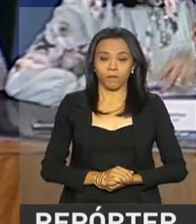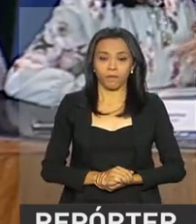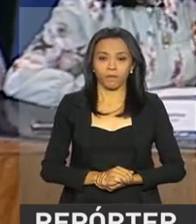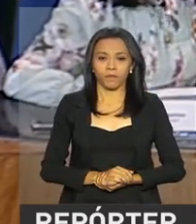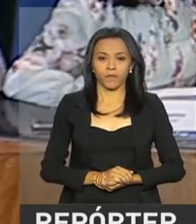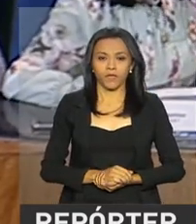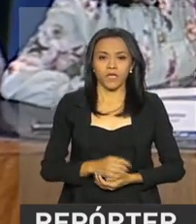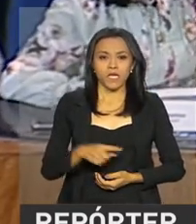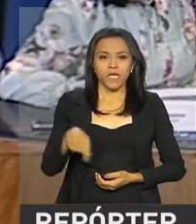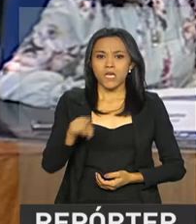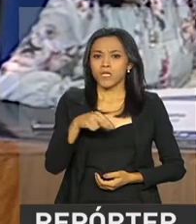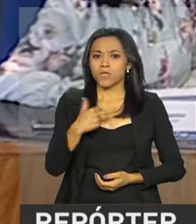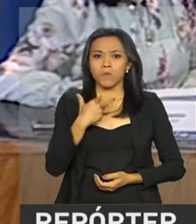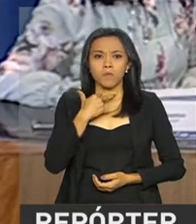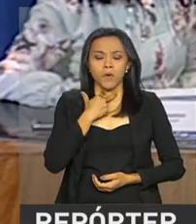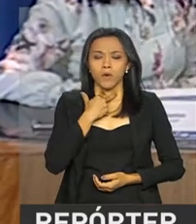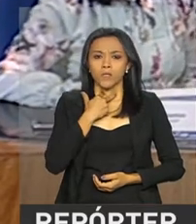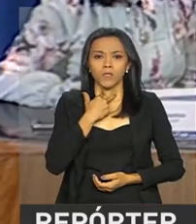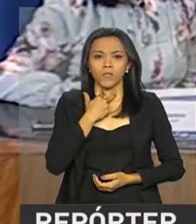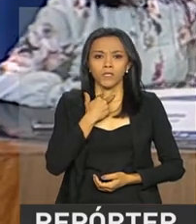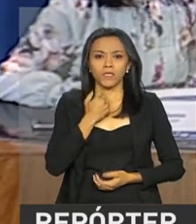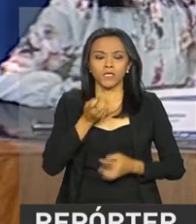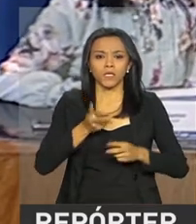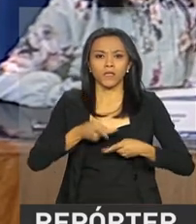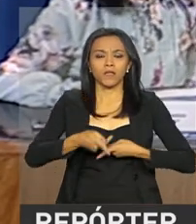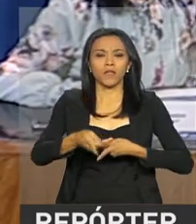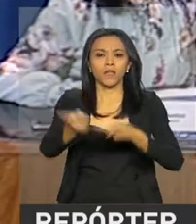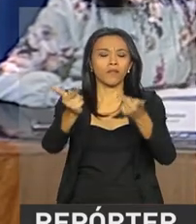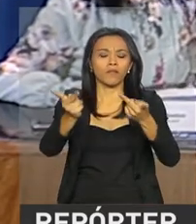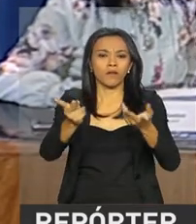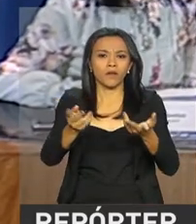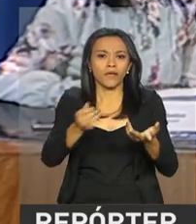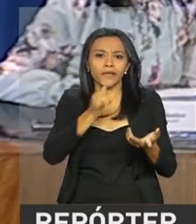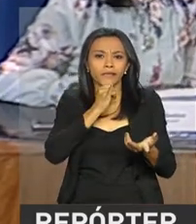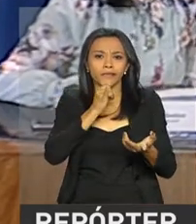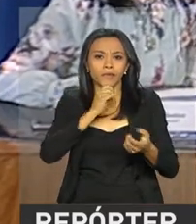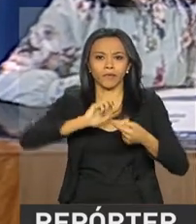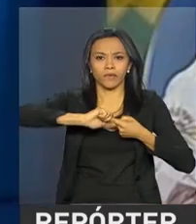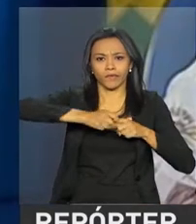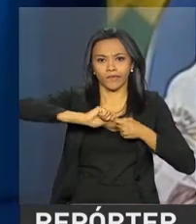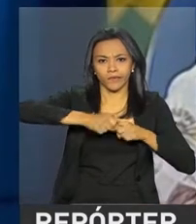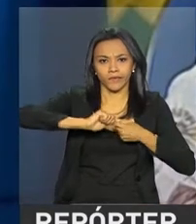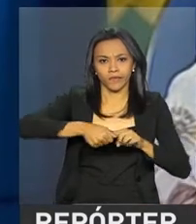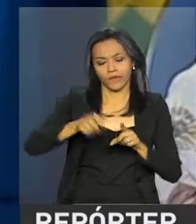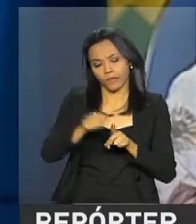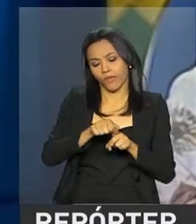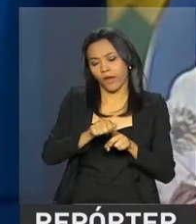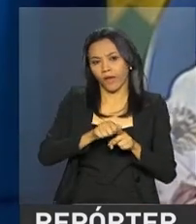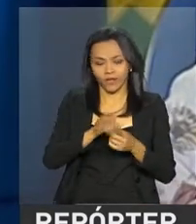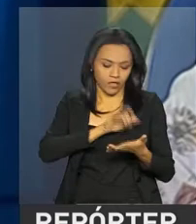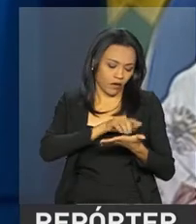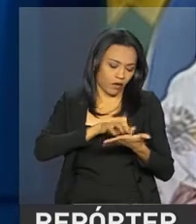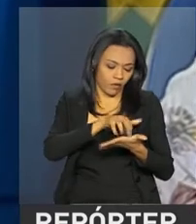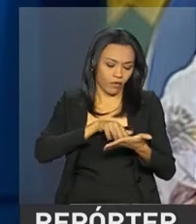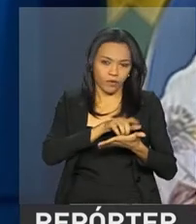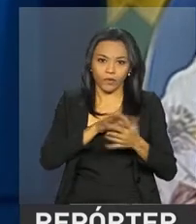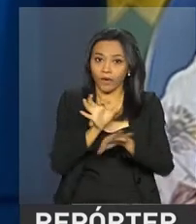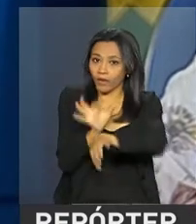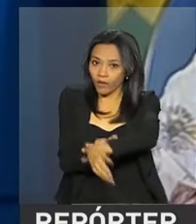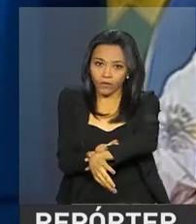Itens que eles não podem levar. Por exemplo, lapiseira, borracha, calculadora, relógio.